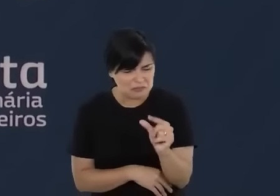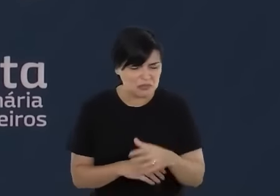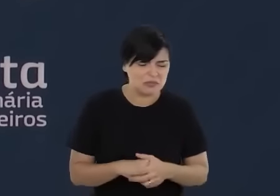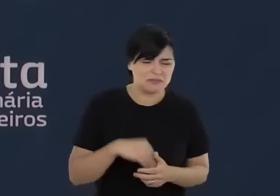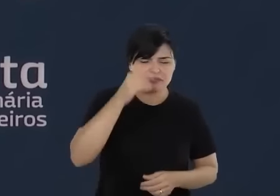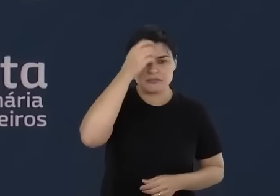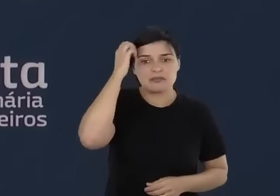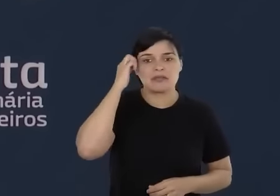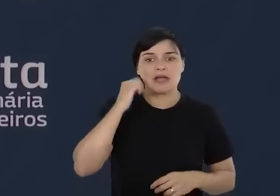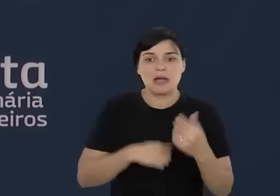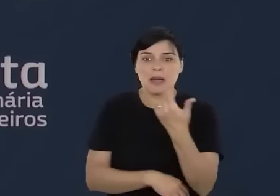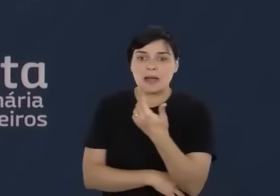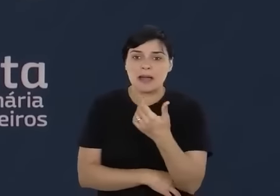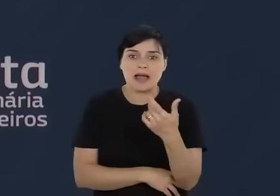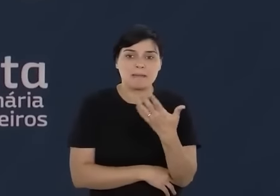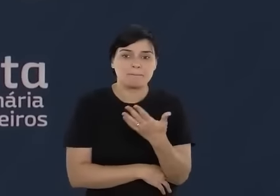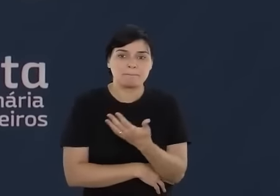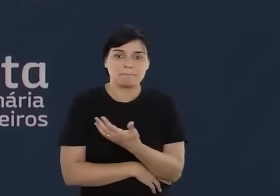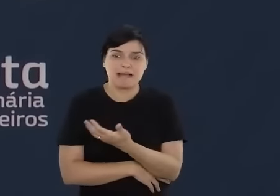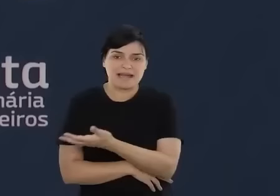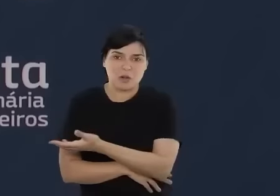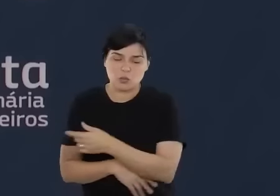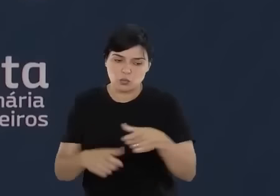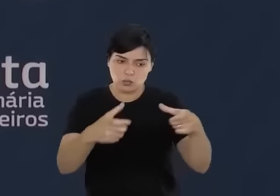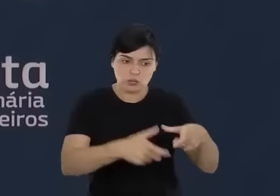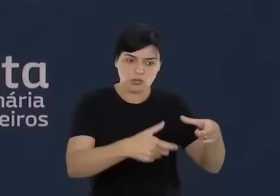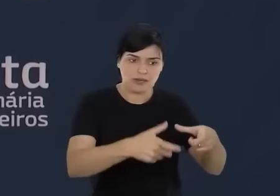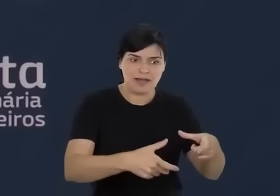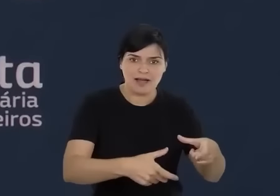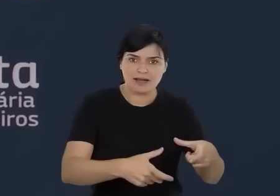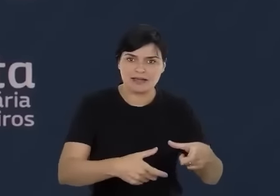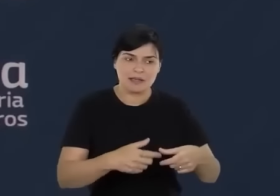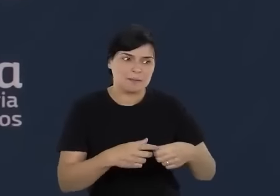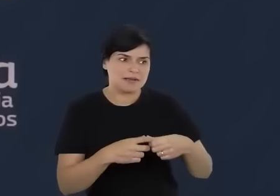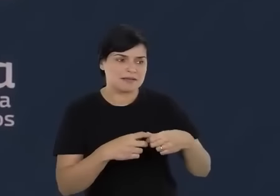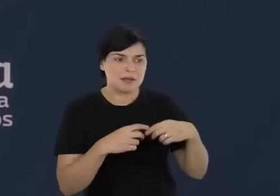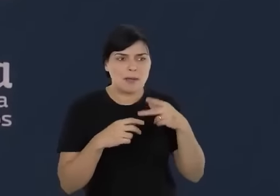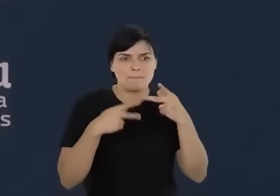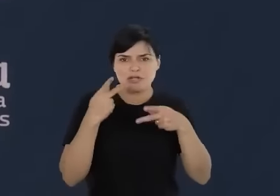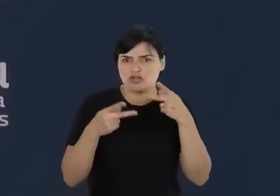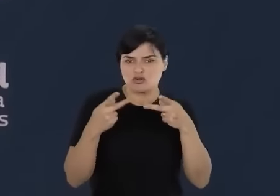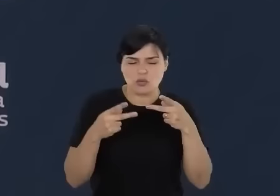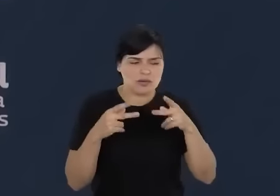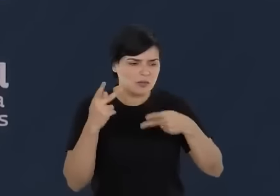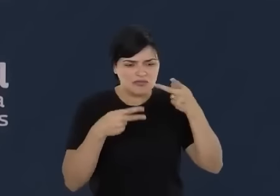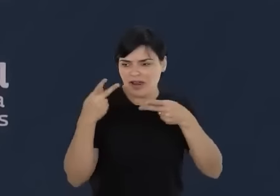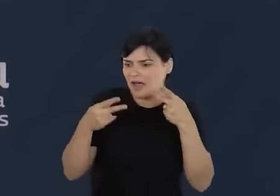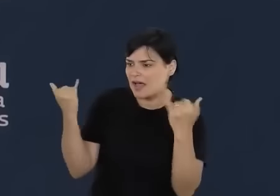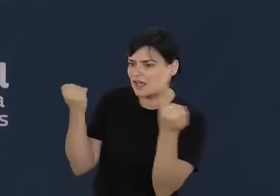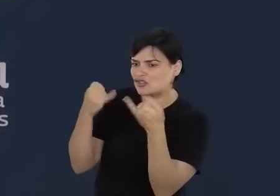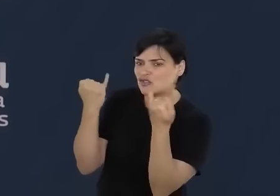bancos não a praça era Ágora era o local onde se discutia as ideias onde os filosos expunham a sua